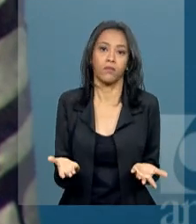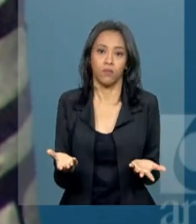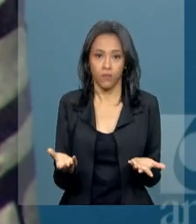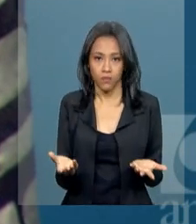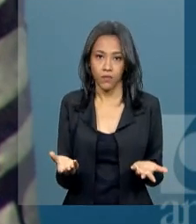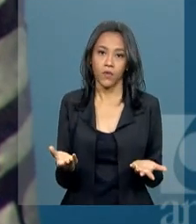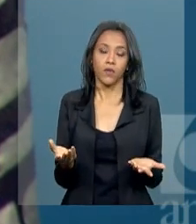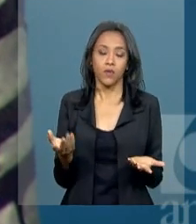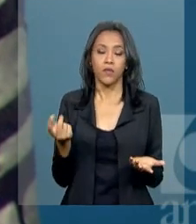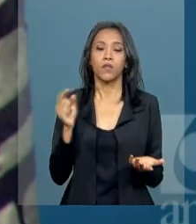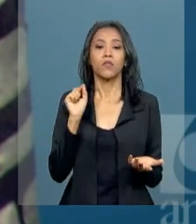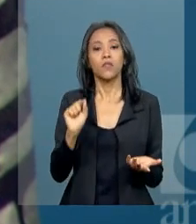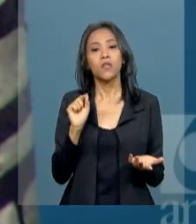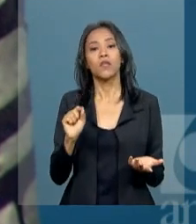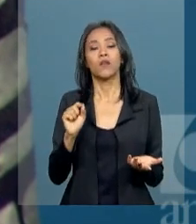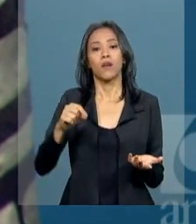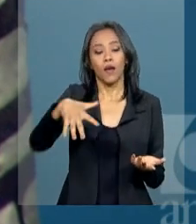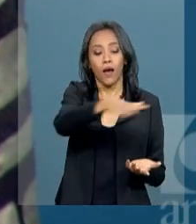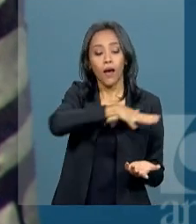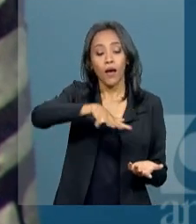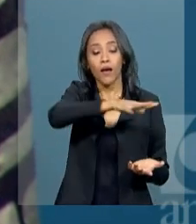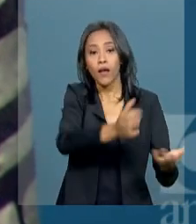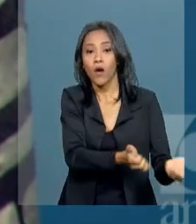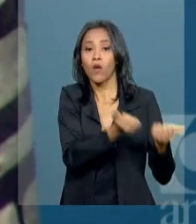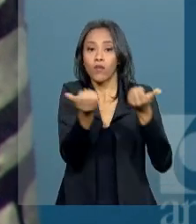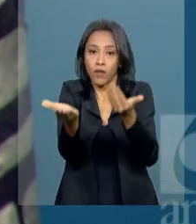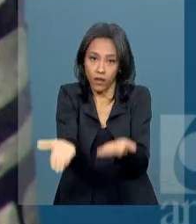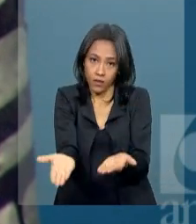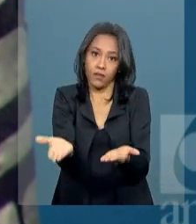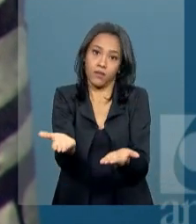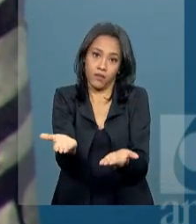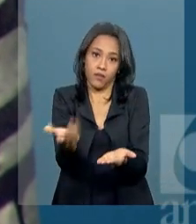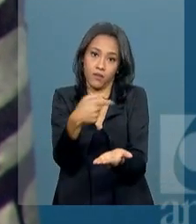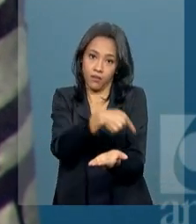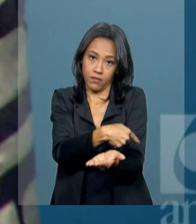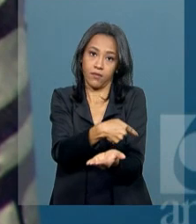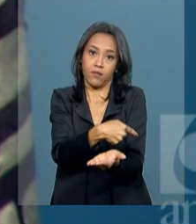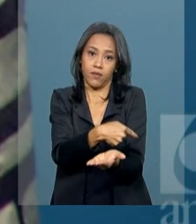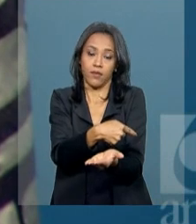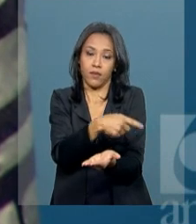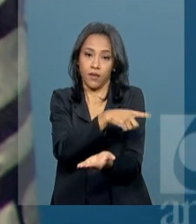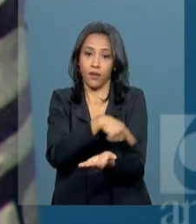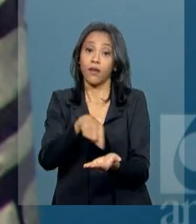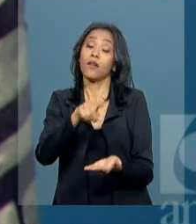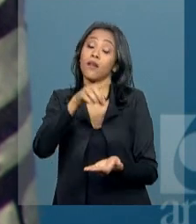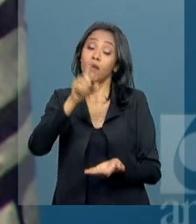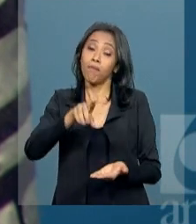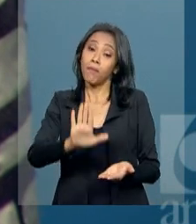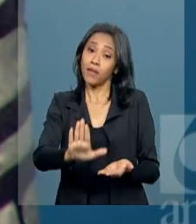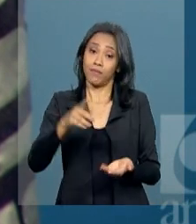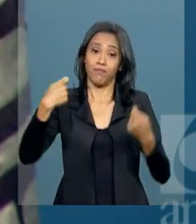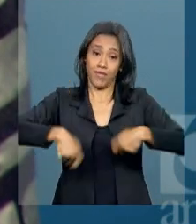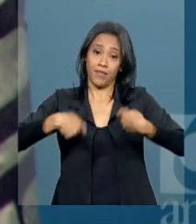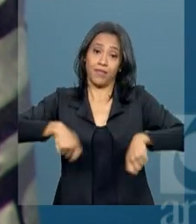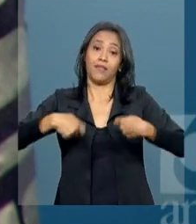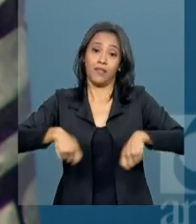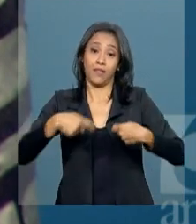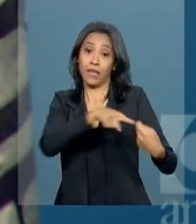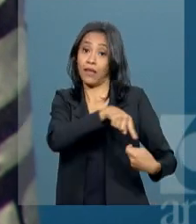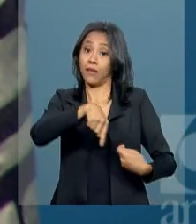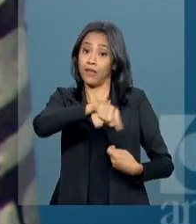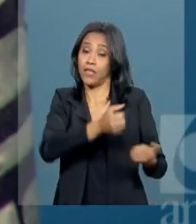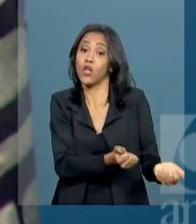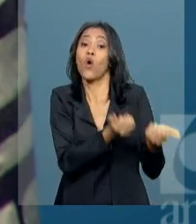de um dos produtos que o setor oferece, mas é que é necessário, é fundamental que precise ser